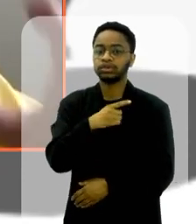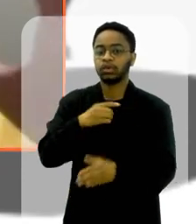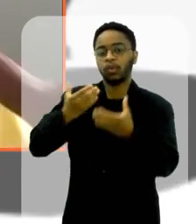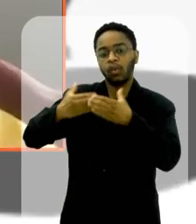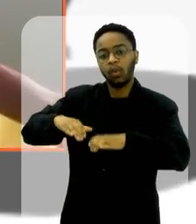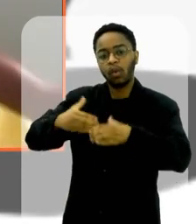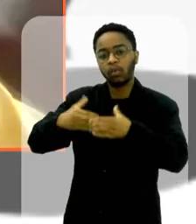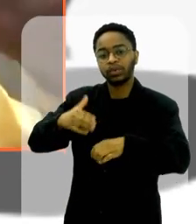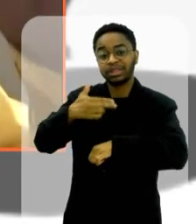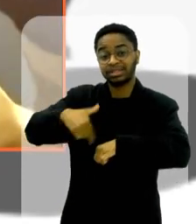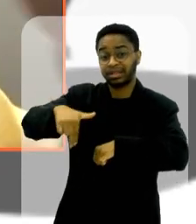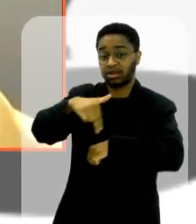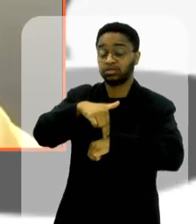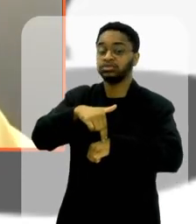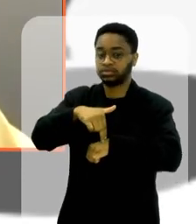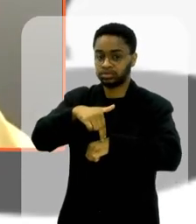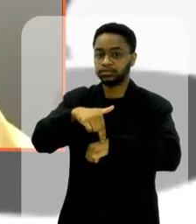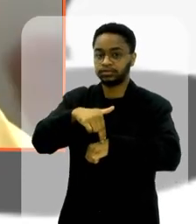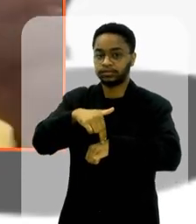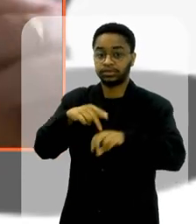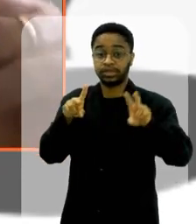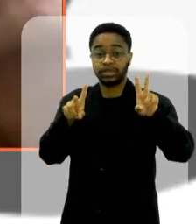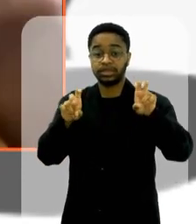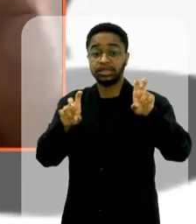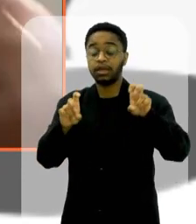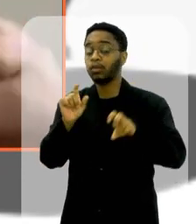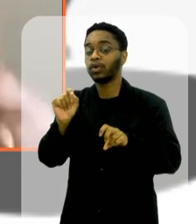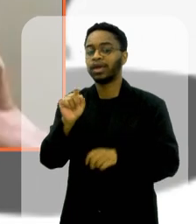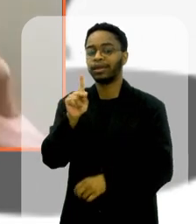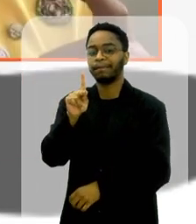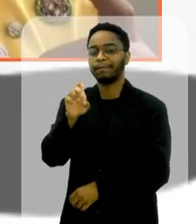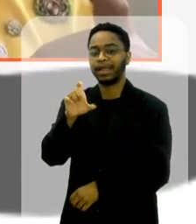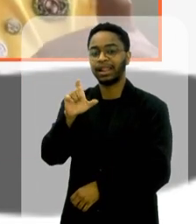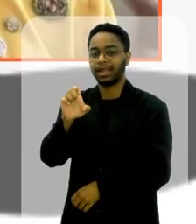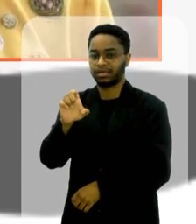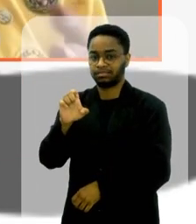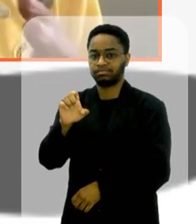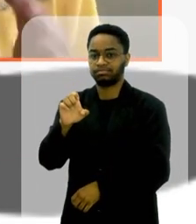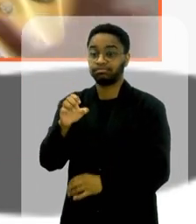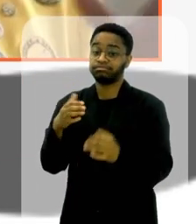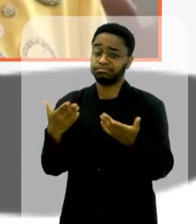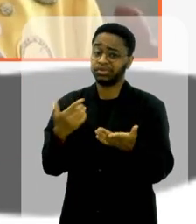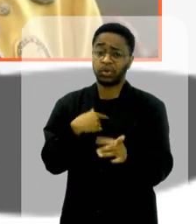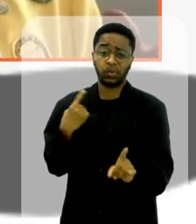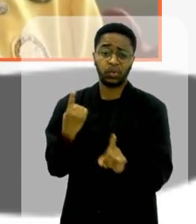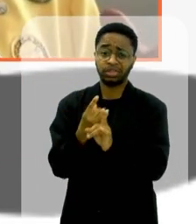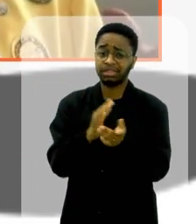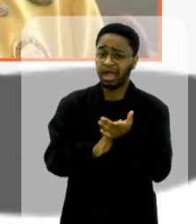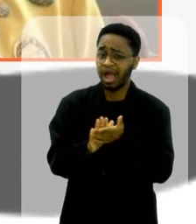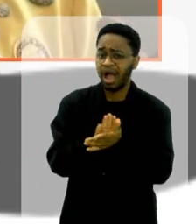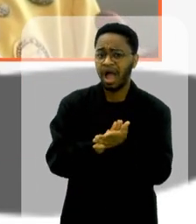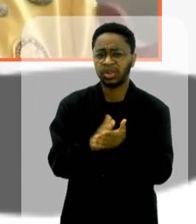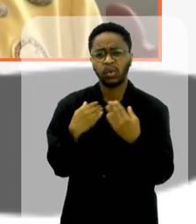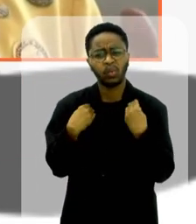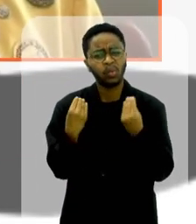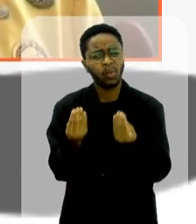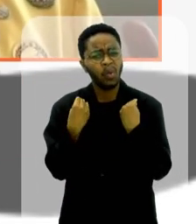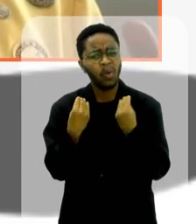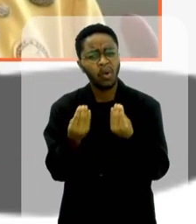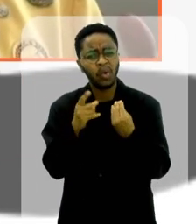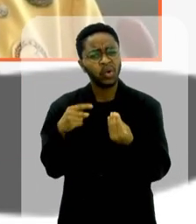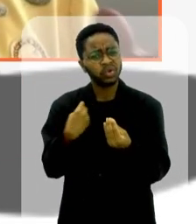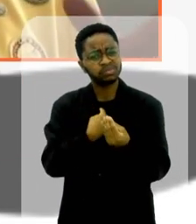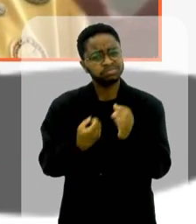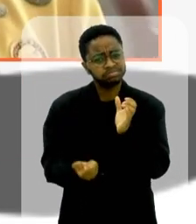um concurso a nível nacional com o tema Pelé. Pelé. Uau! Aí eu não encontrei nada. Eu falei, como